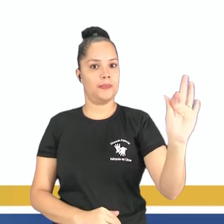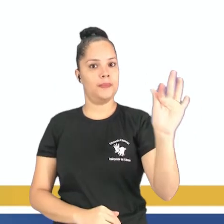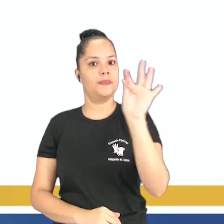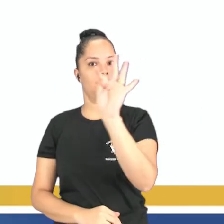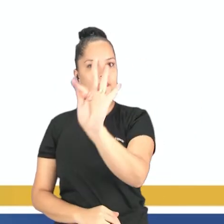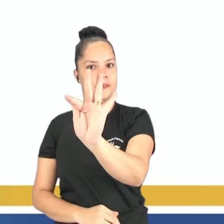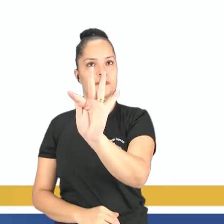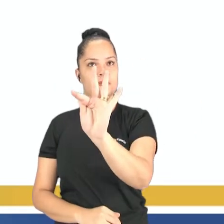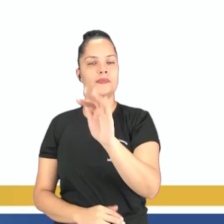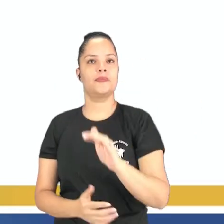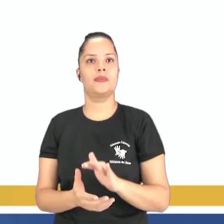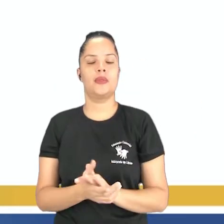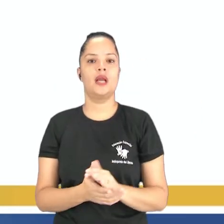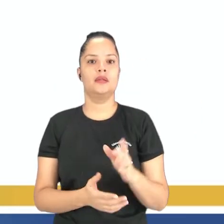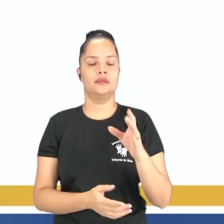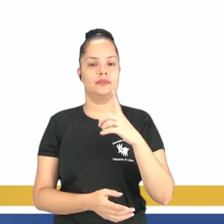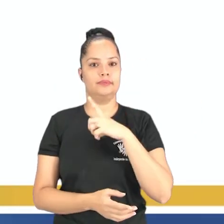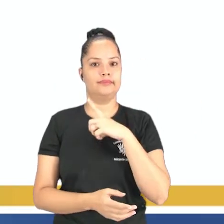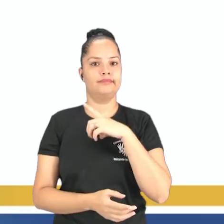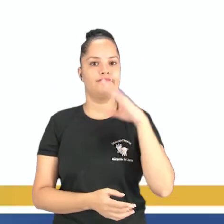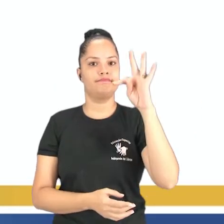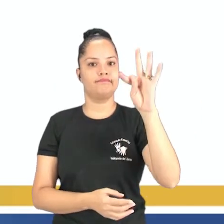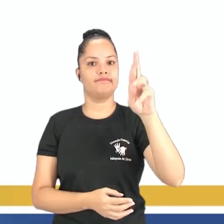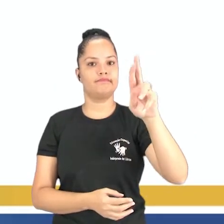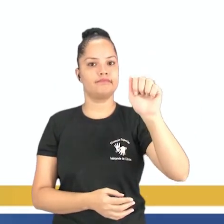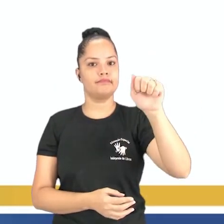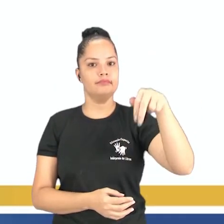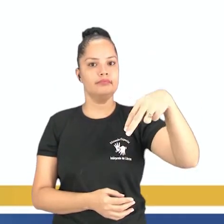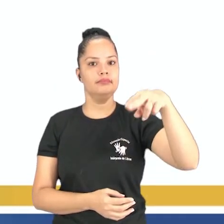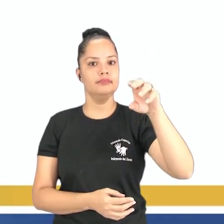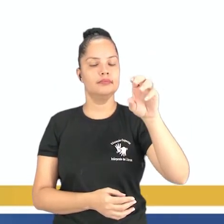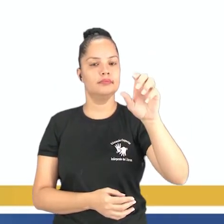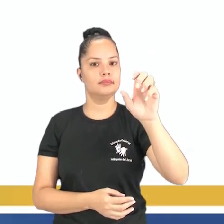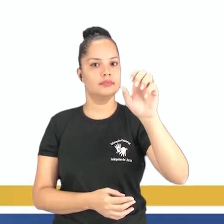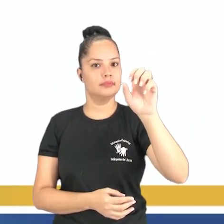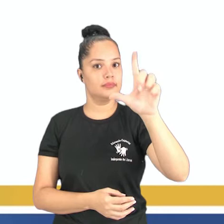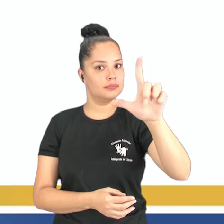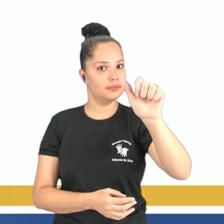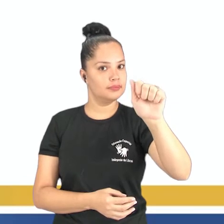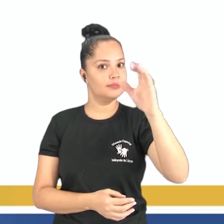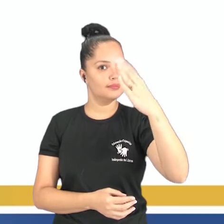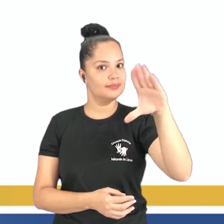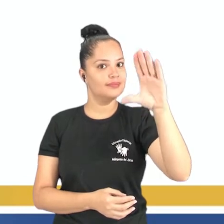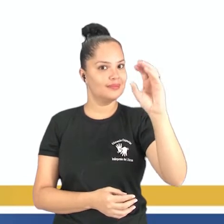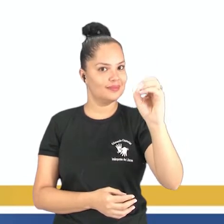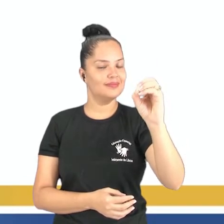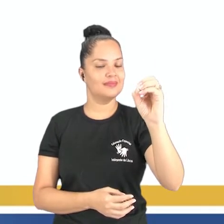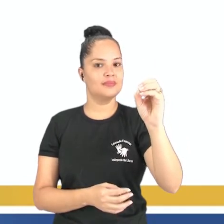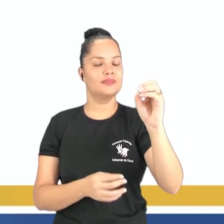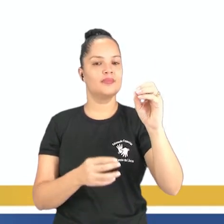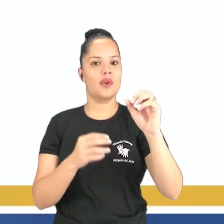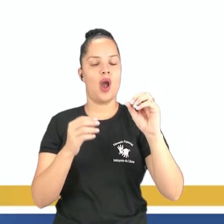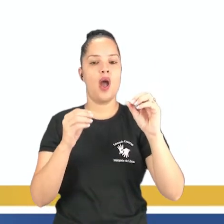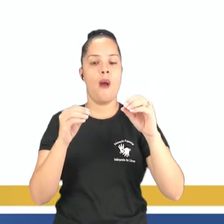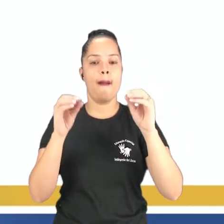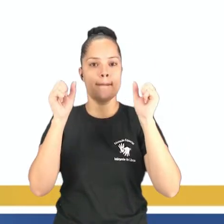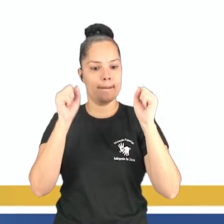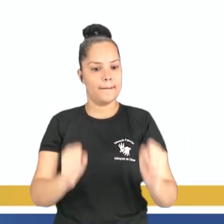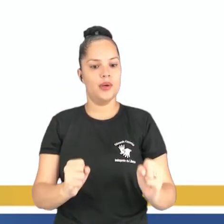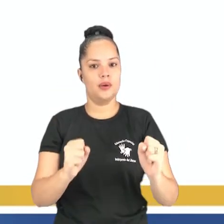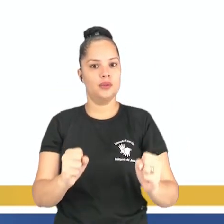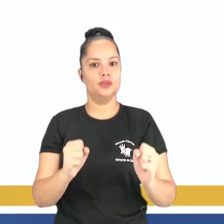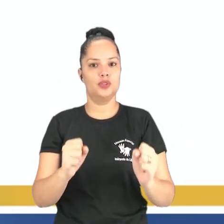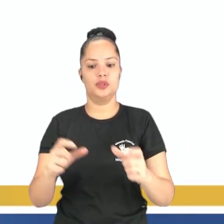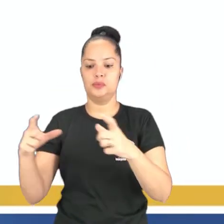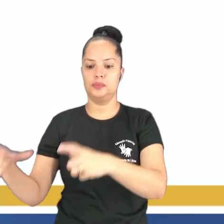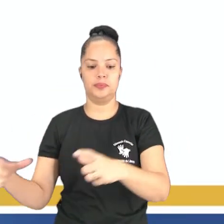Então, a translação é o termo usado para mover formas, sendo necessárias 2 especificações. A